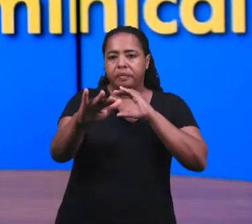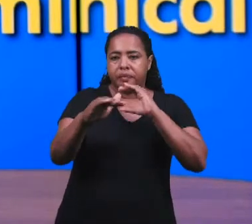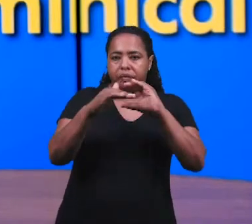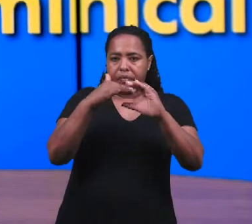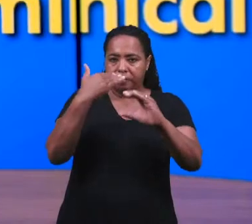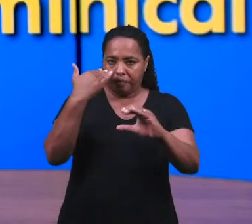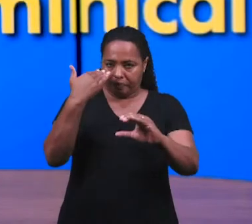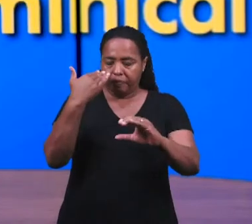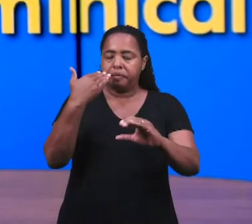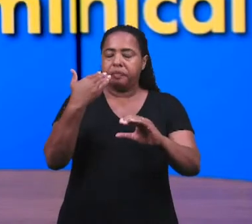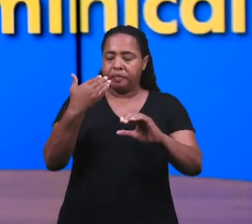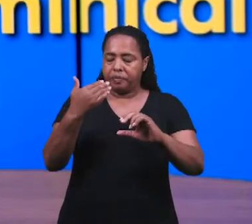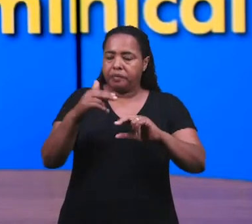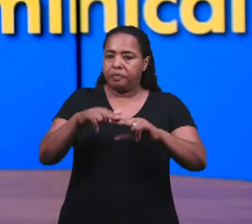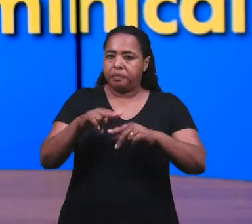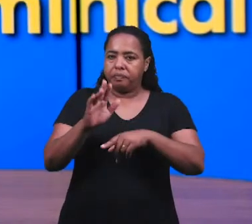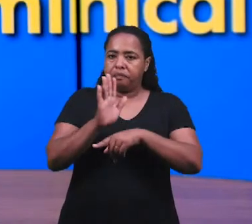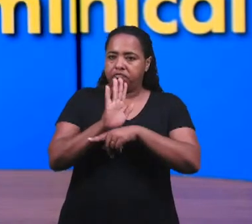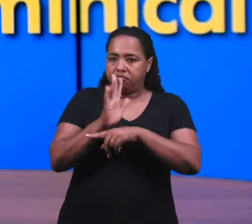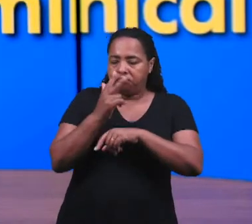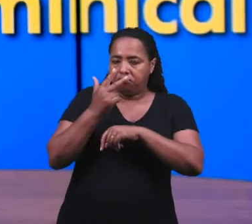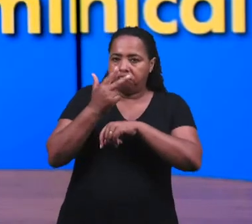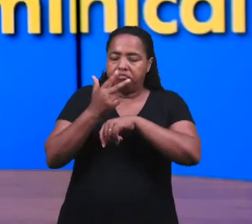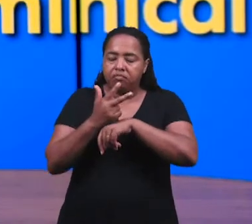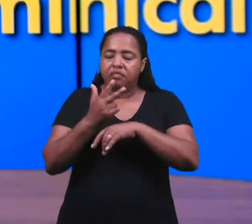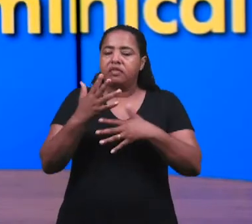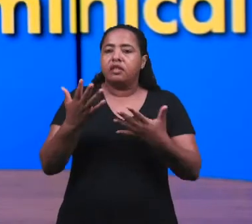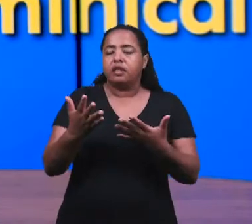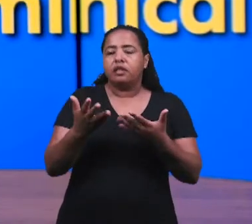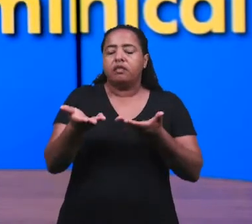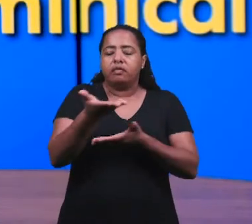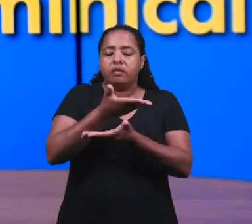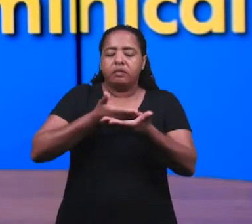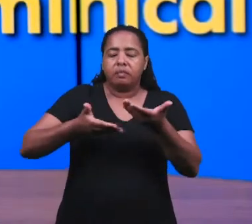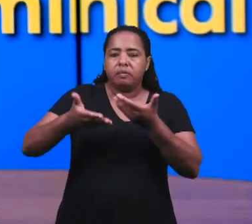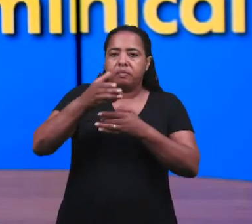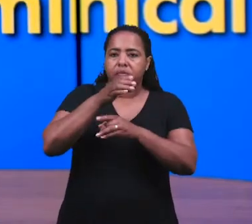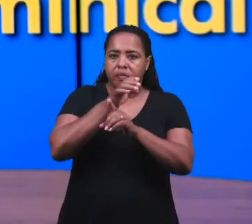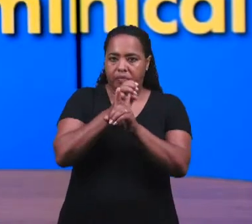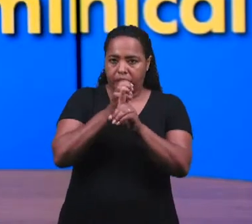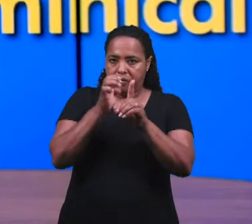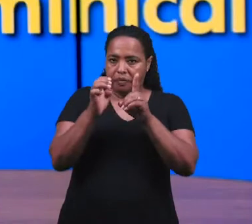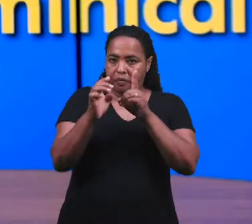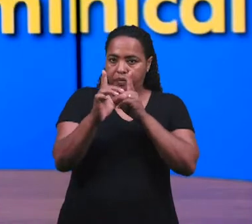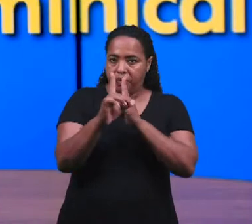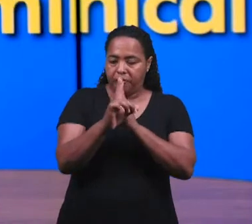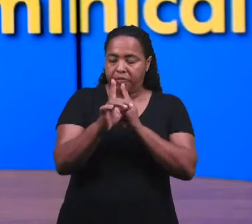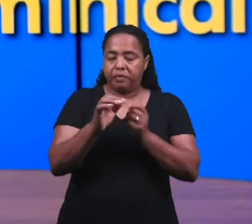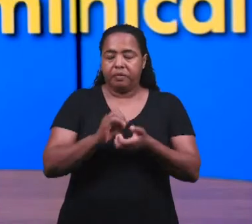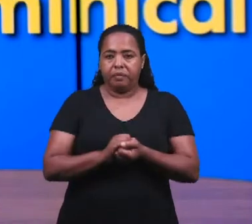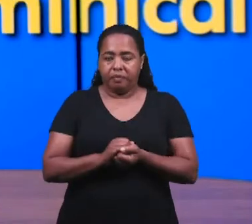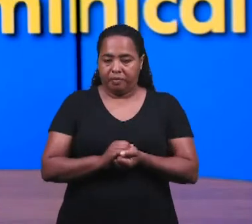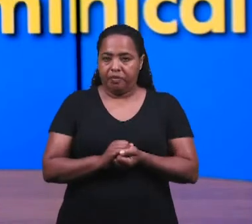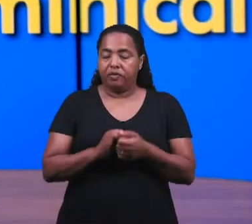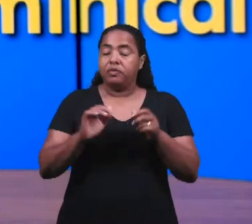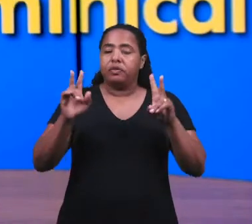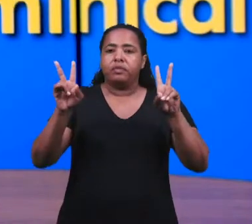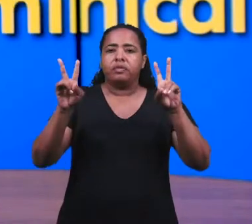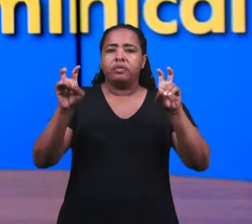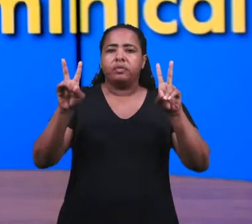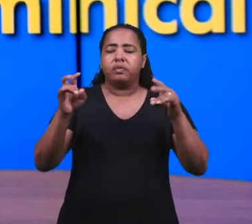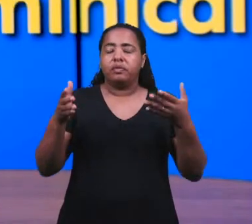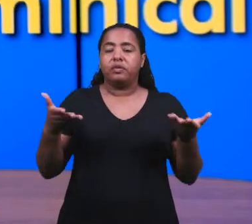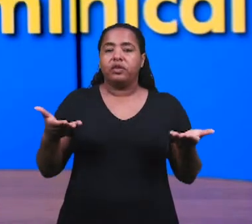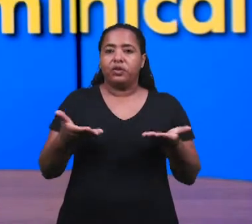enviam através dos vídeos com os quais os irmãos participam da Escola Bíblica Dominical. E o nosso assunto hoje é